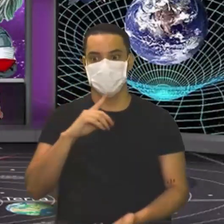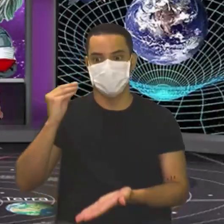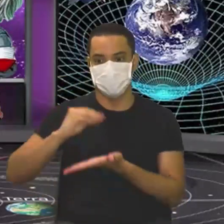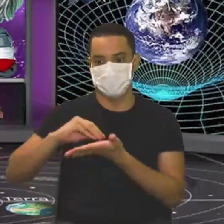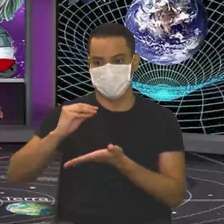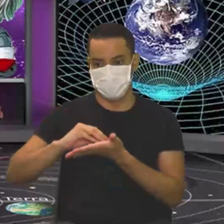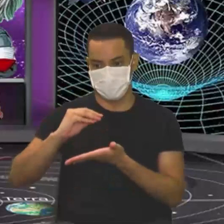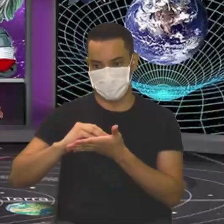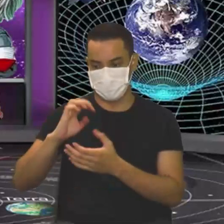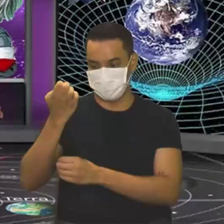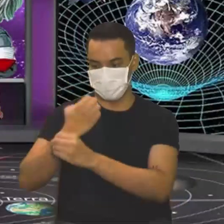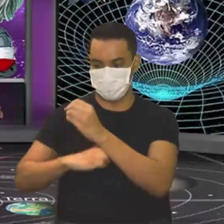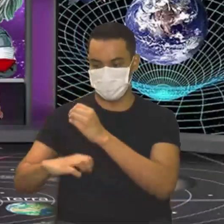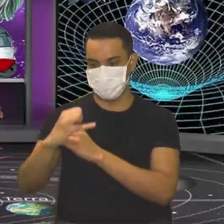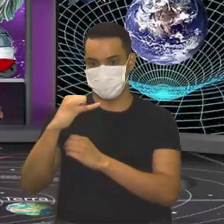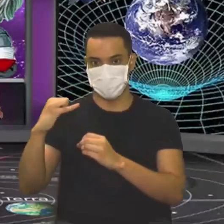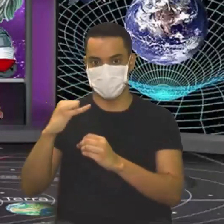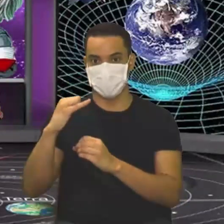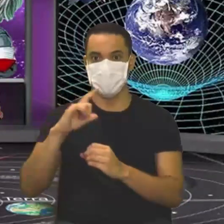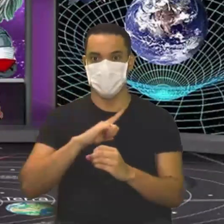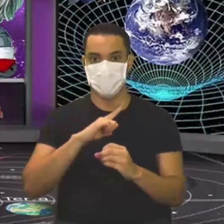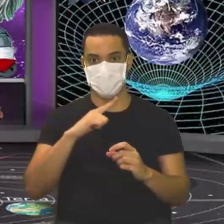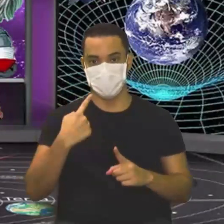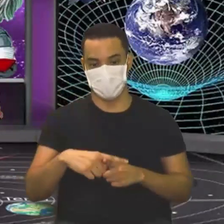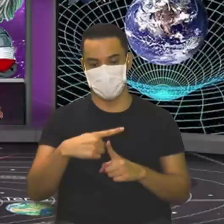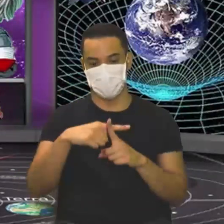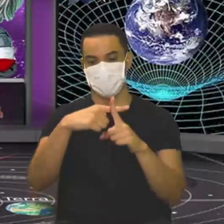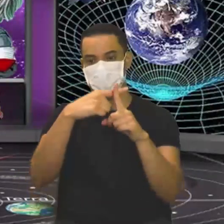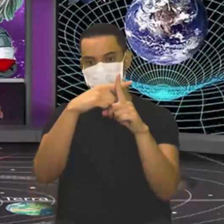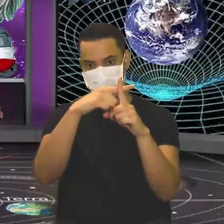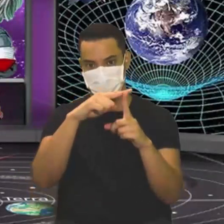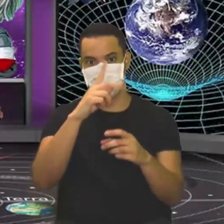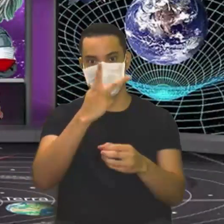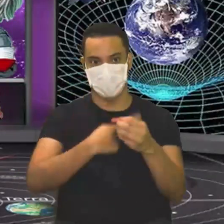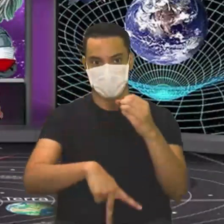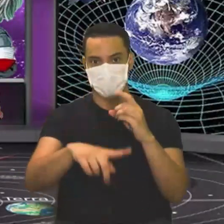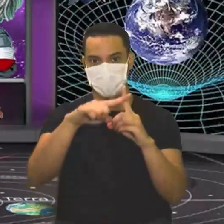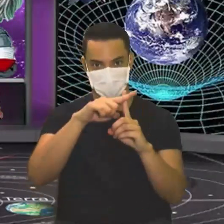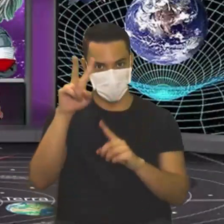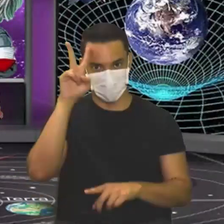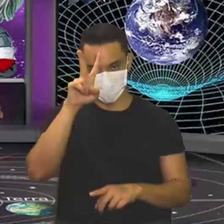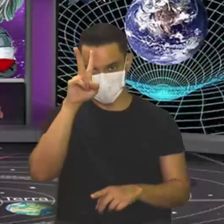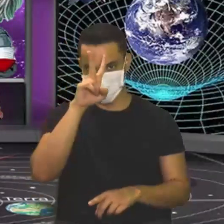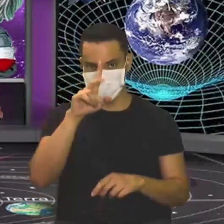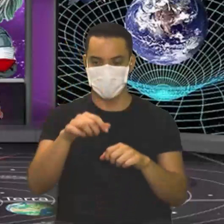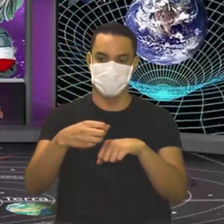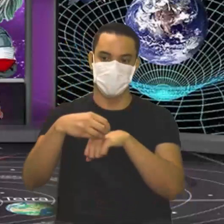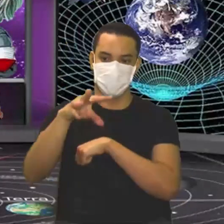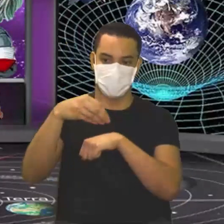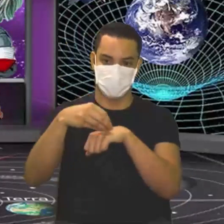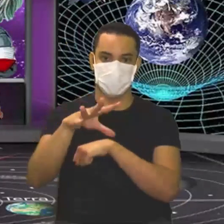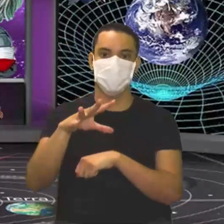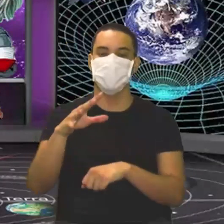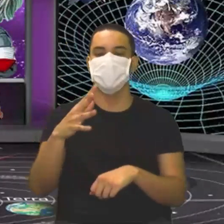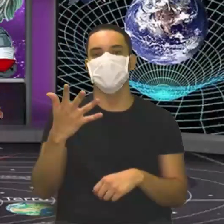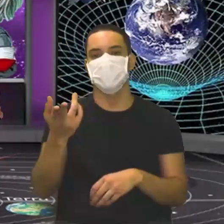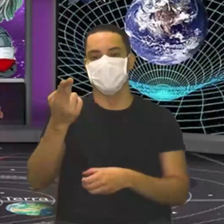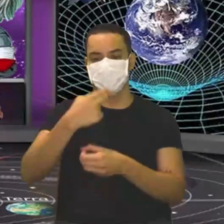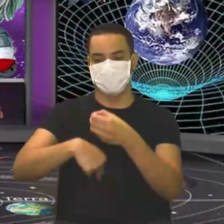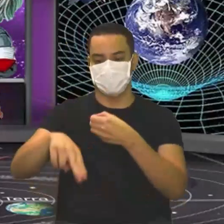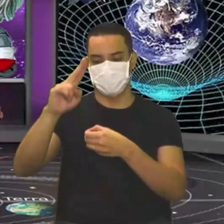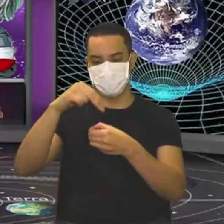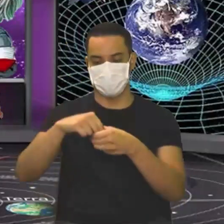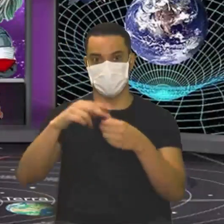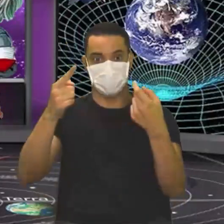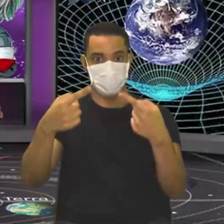falta de elétrons, ele está positivamente carregado. Vocês lembram disso? E o corpo neutro significa